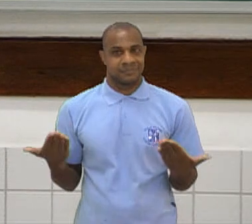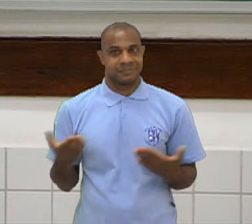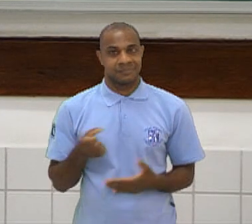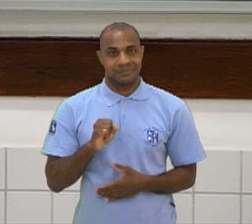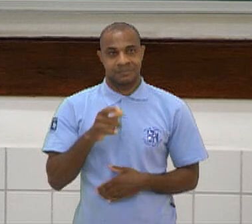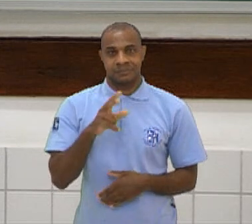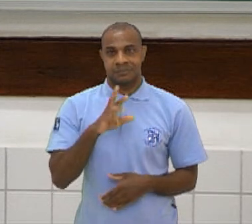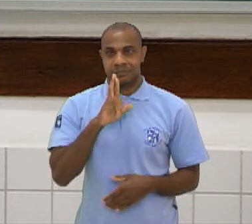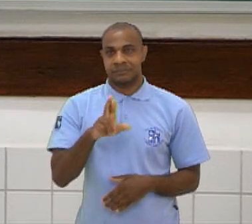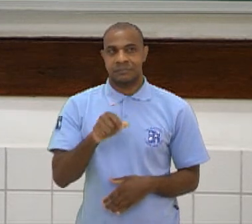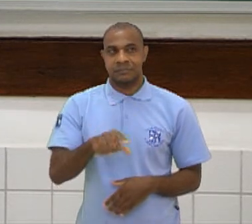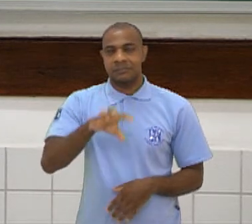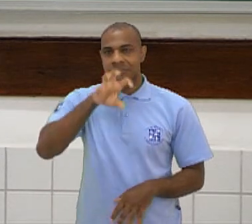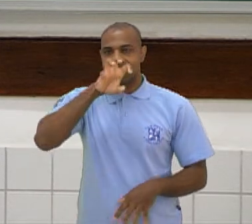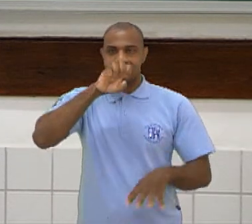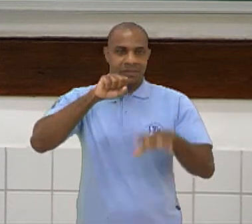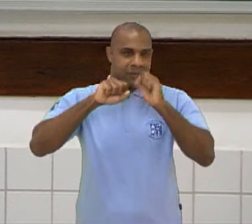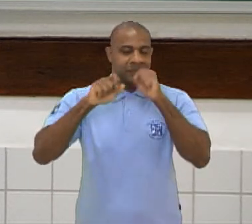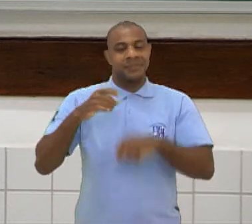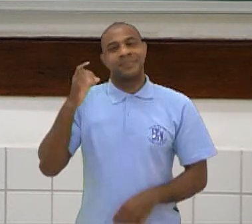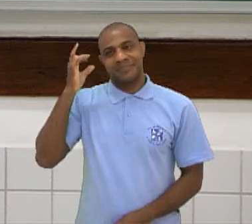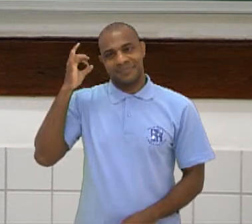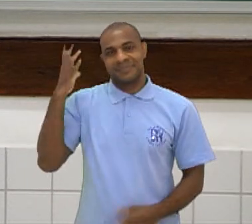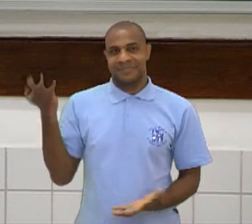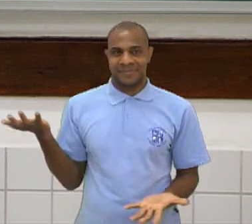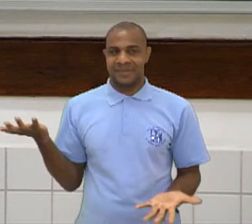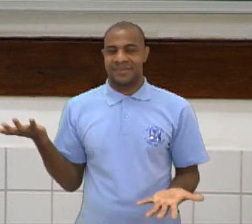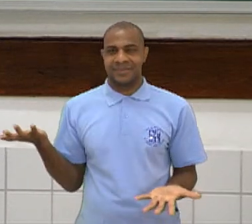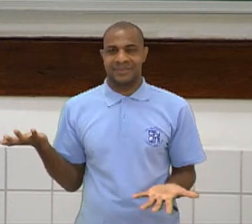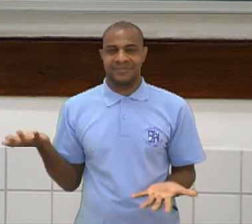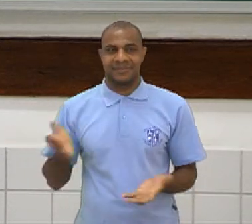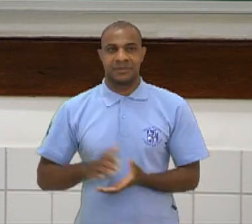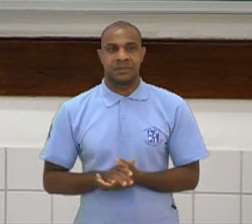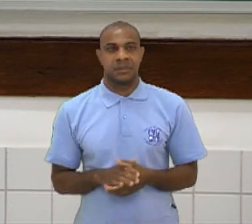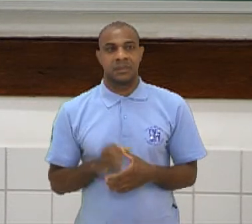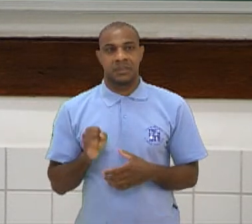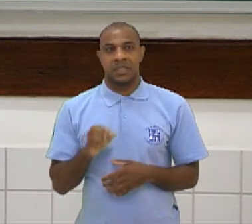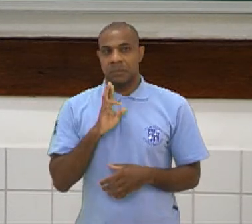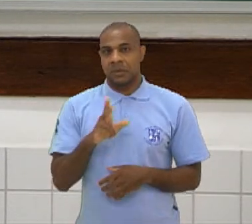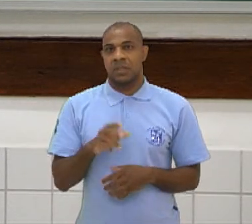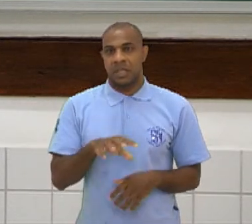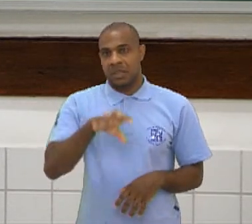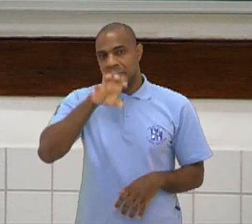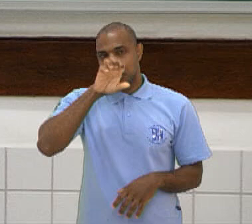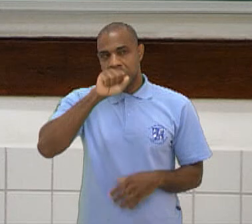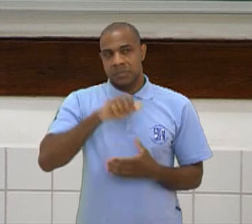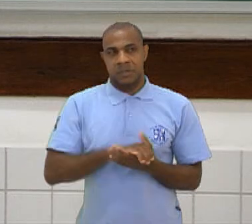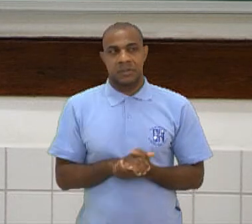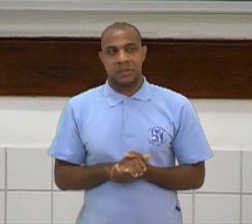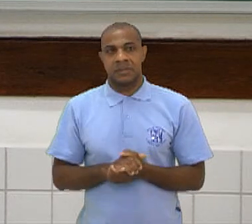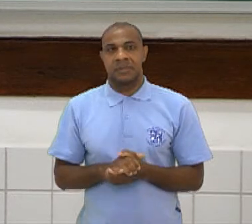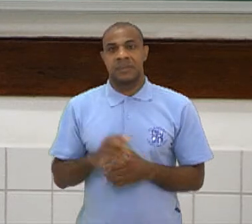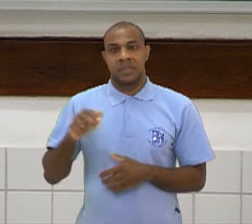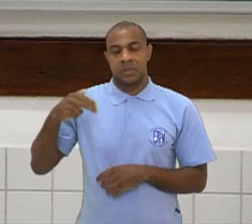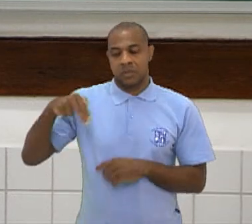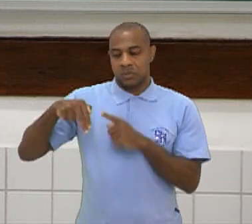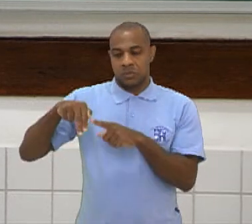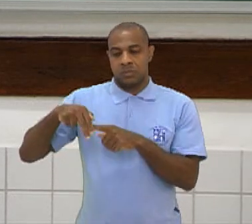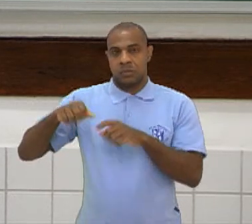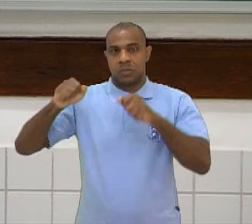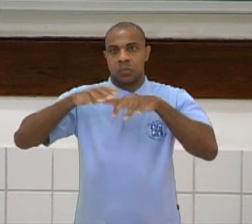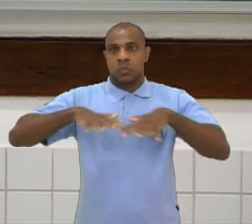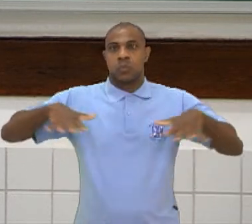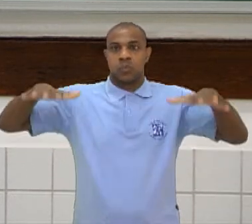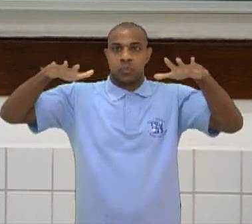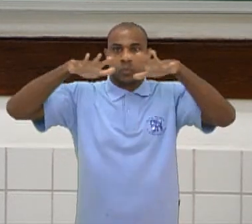você respondeu respiração, gente, seria muito mais fácil, né? Pensa, a maior parte dos gases atmosféricos aqui são nitrogênio. Seria